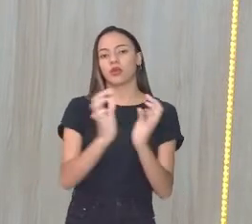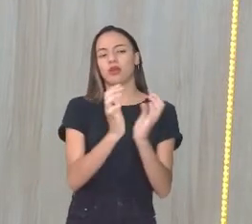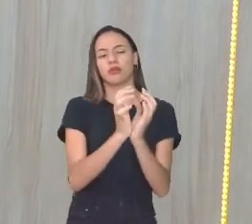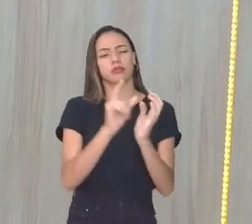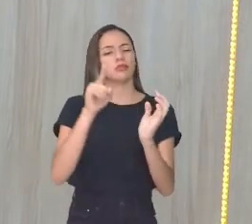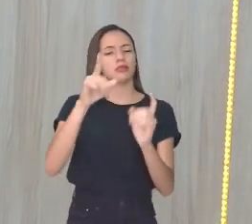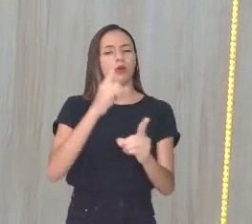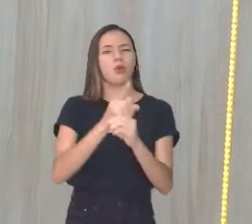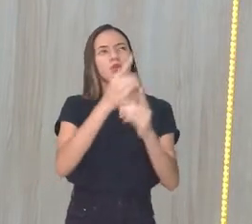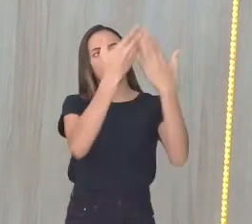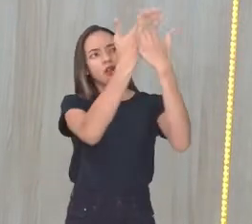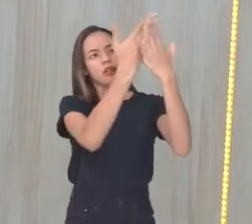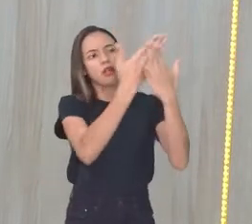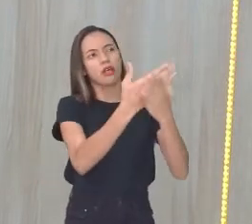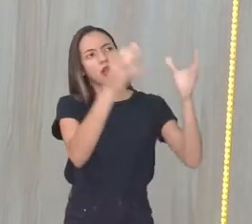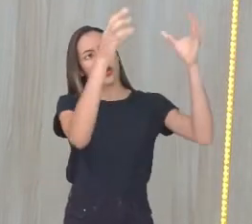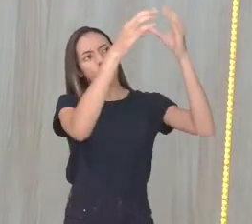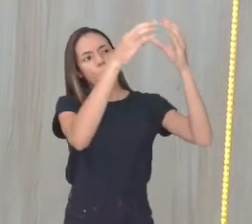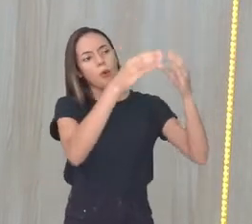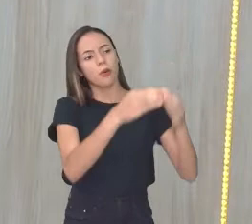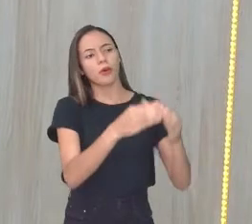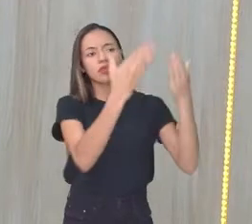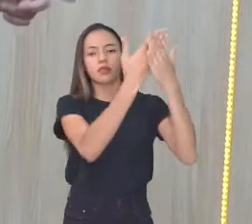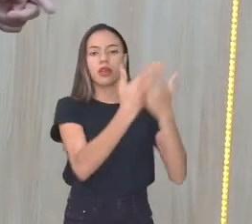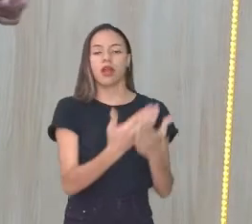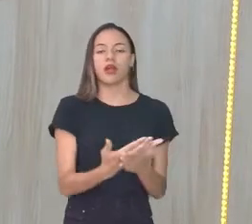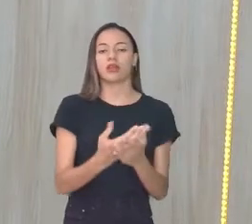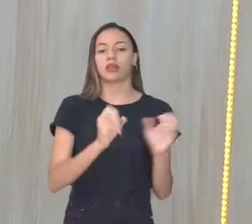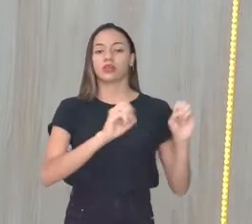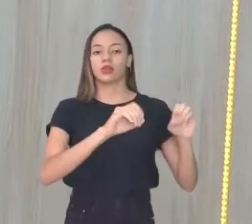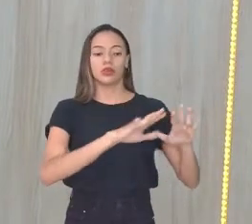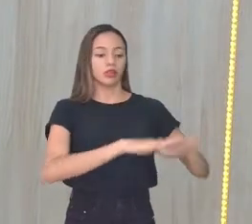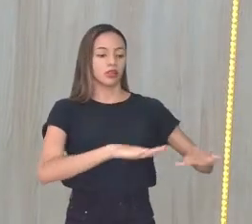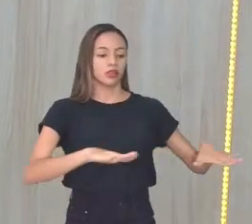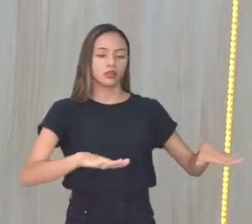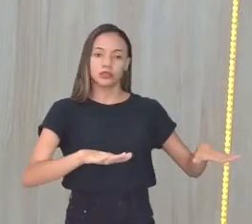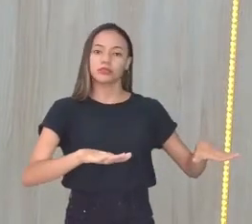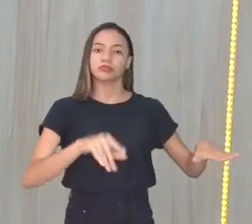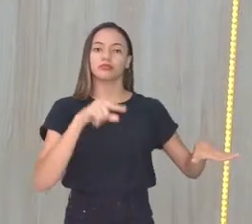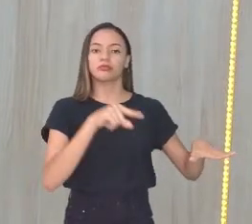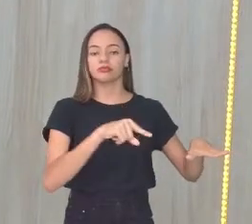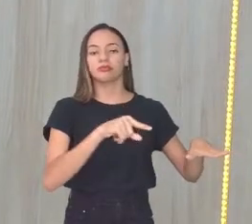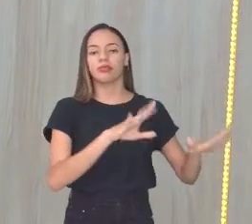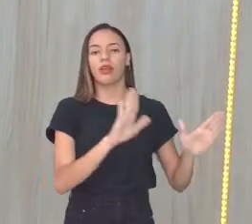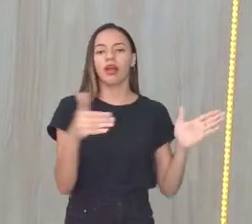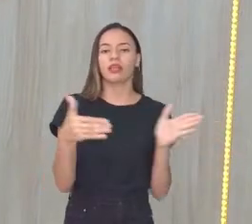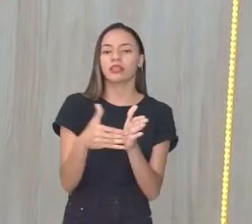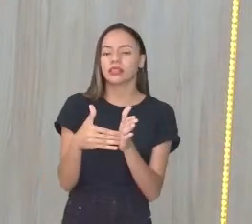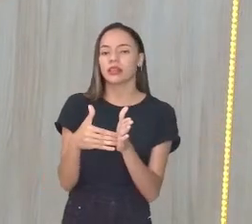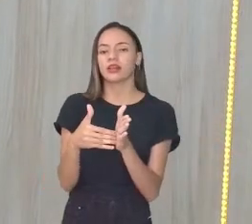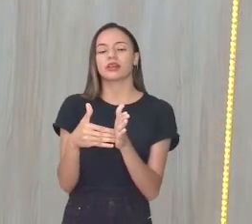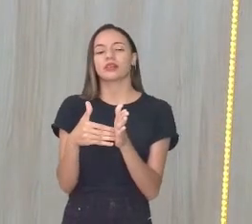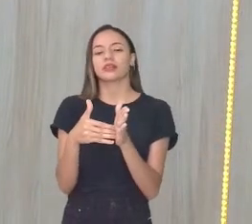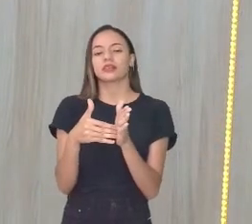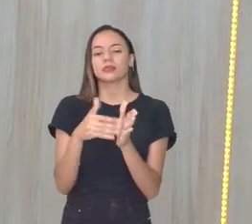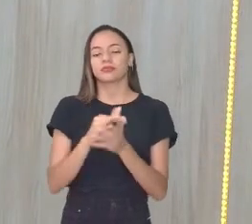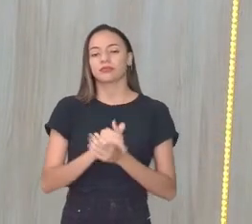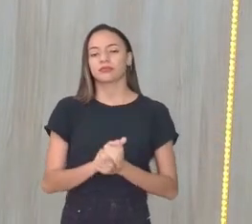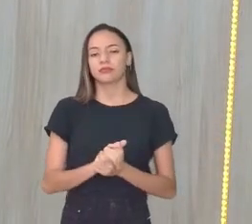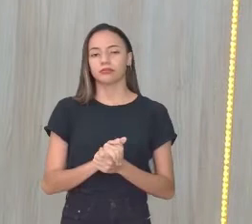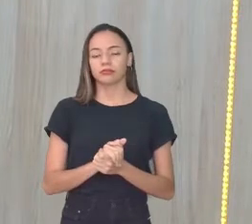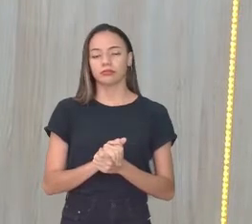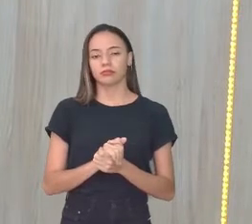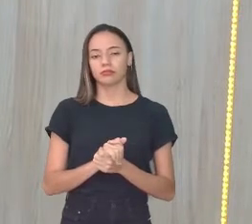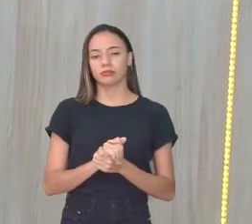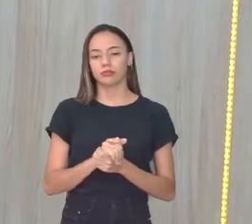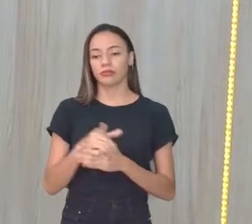as aulas, gente. A grade completinha. Desde a educação infantil, maternal, né? Maternal, não, educação infantil, né? Aí